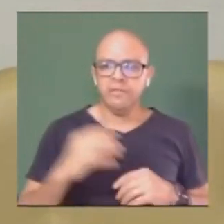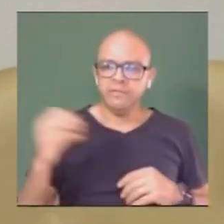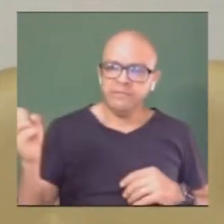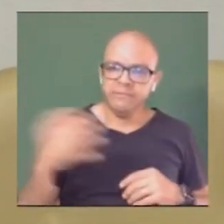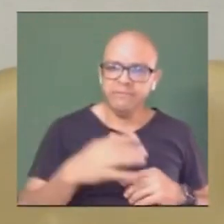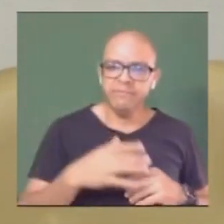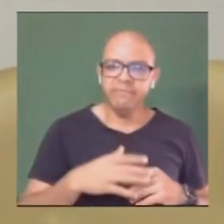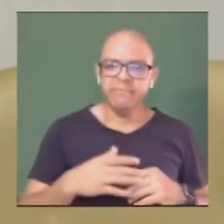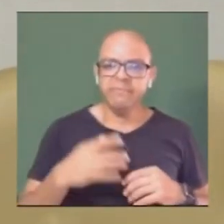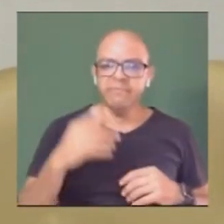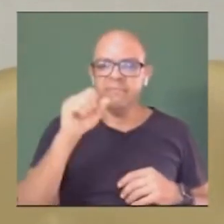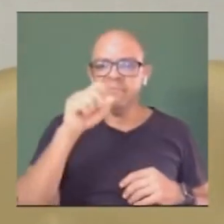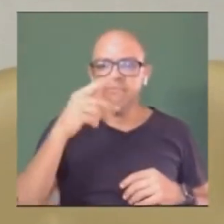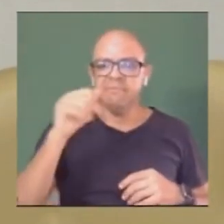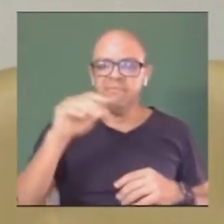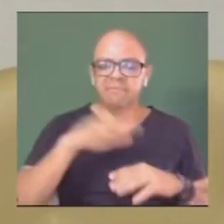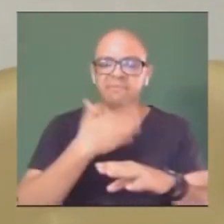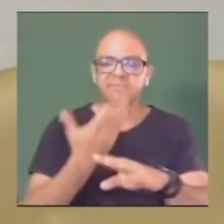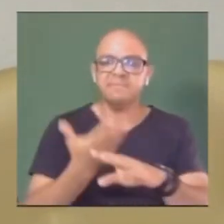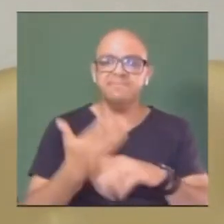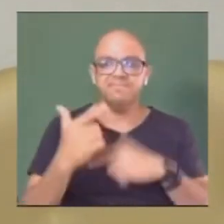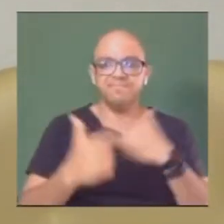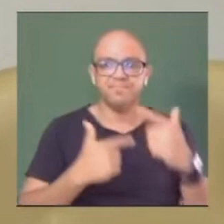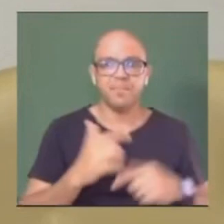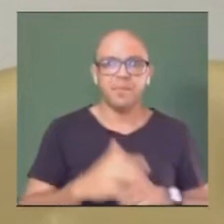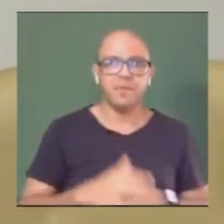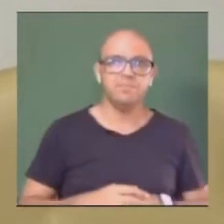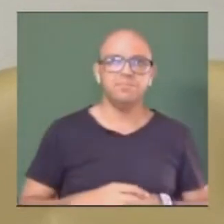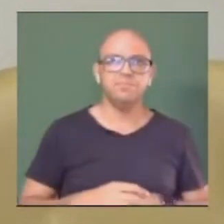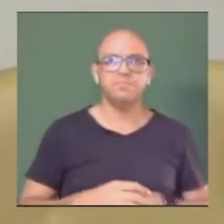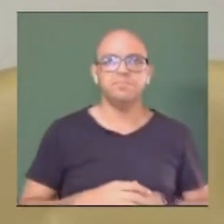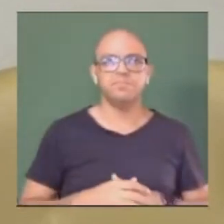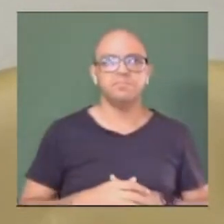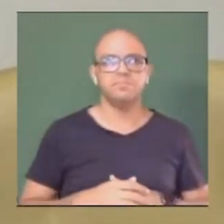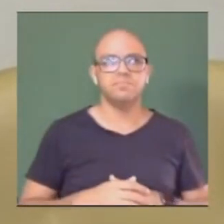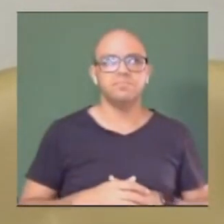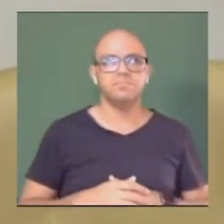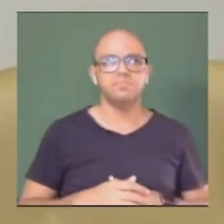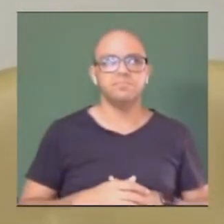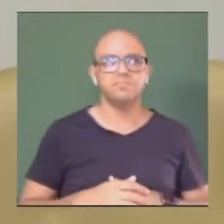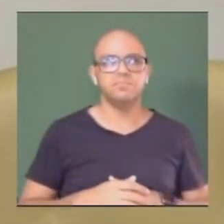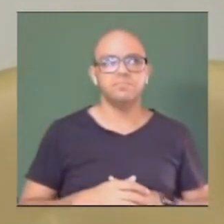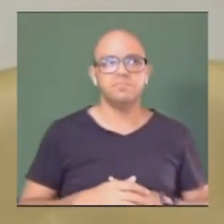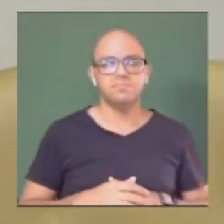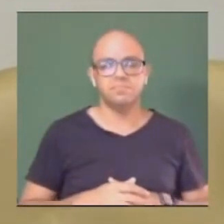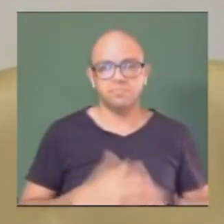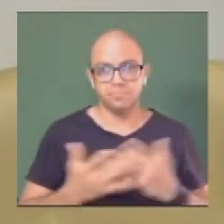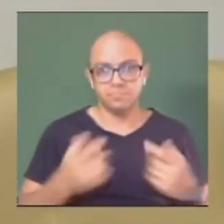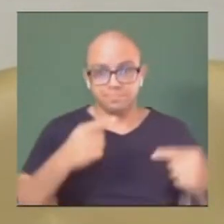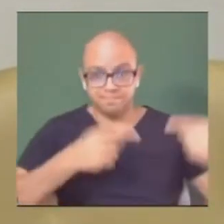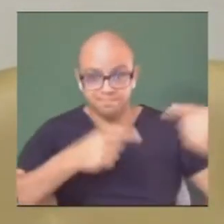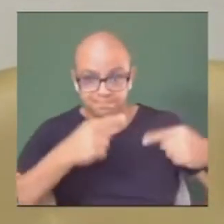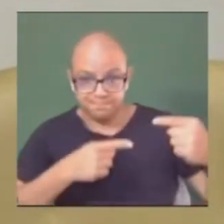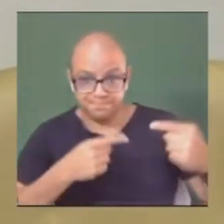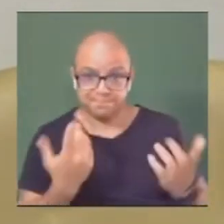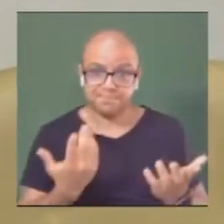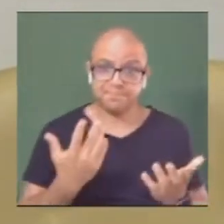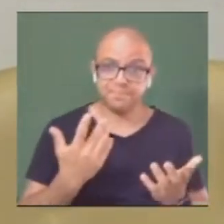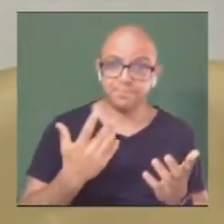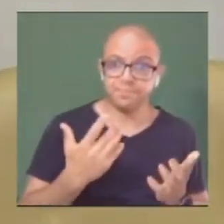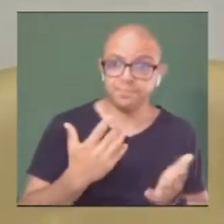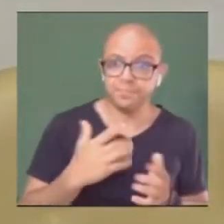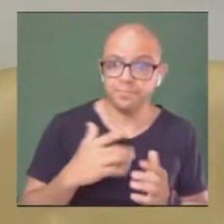integral então fazer um olhar atento para isso e se possível discutir com a rede com os sindicatos